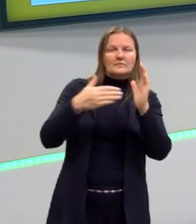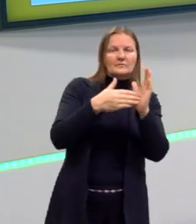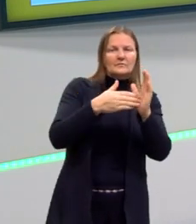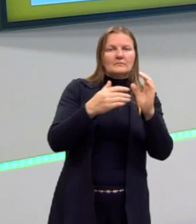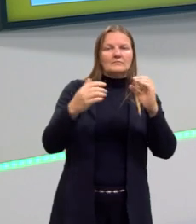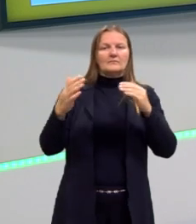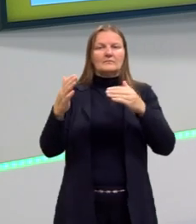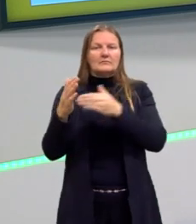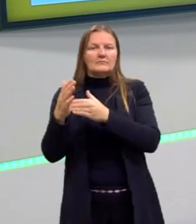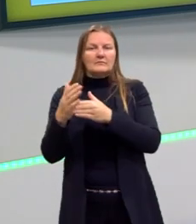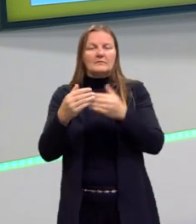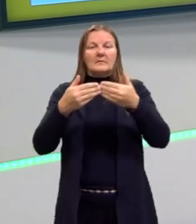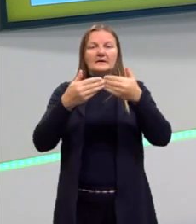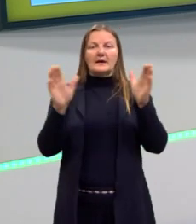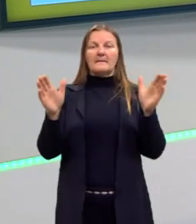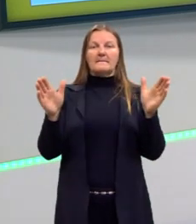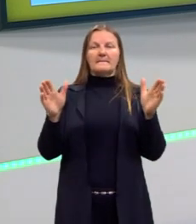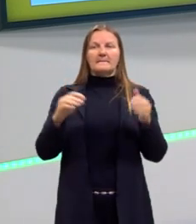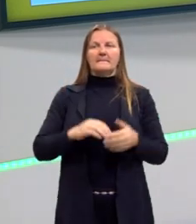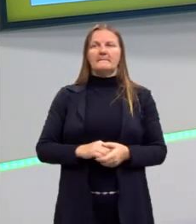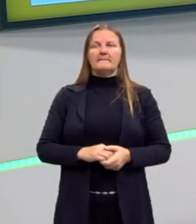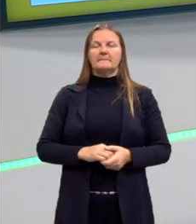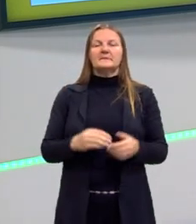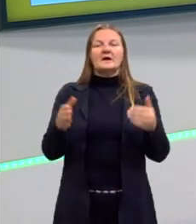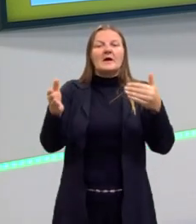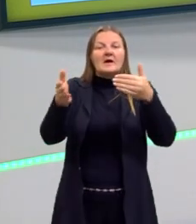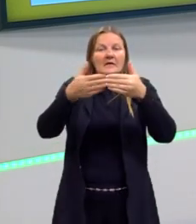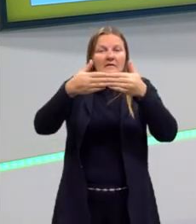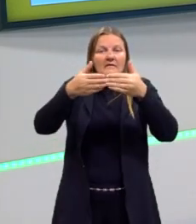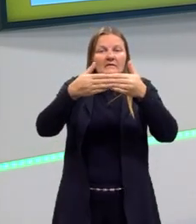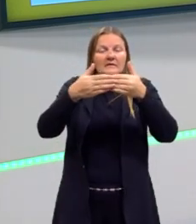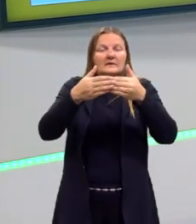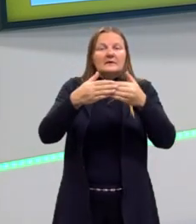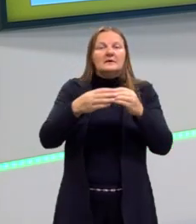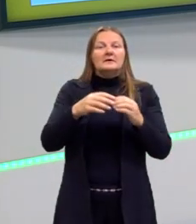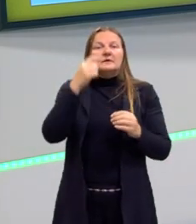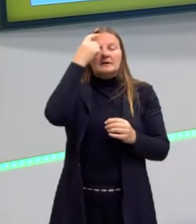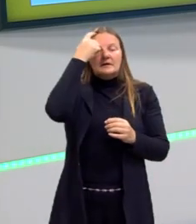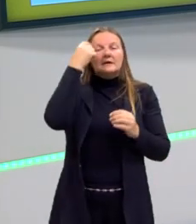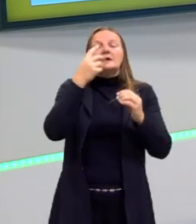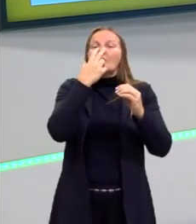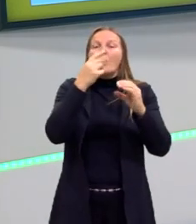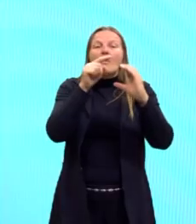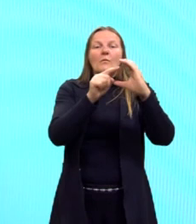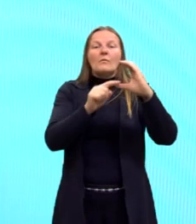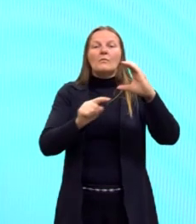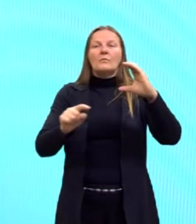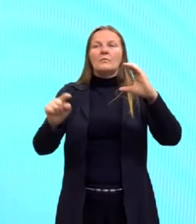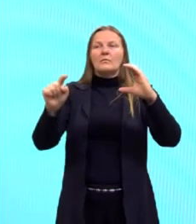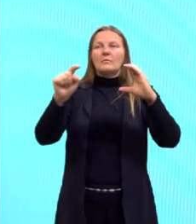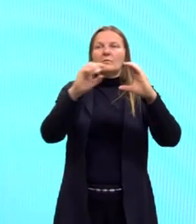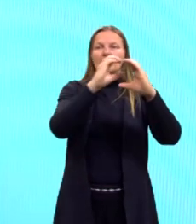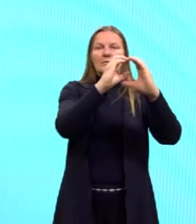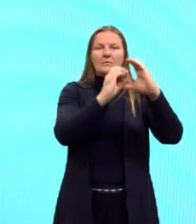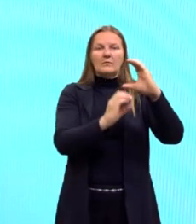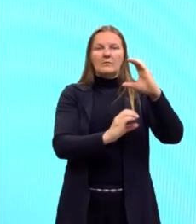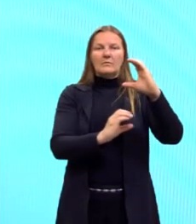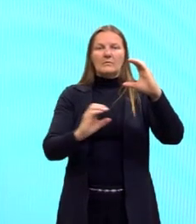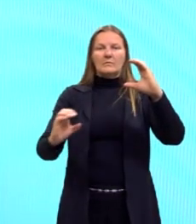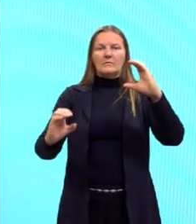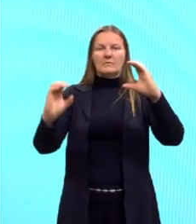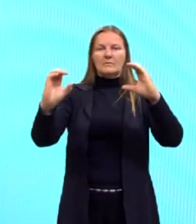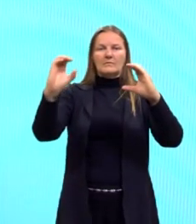extremidade ela tem ponta é aberta né já cadeia fechada é aquela que vai formar um ciclo né então é uma cadeia fechada